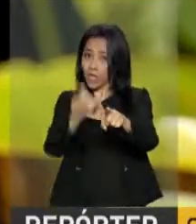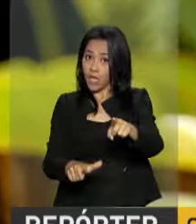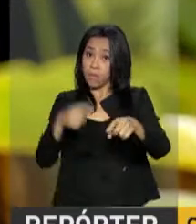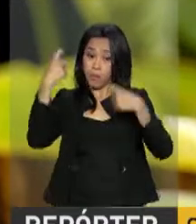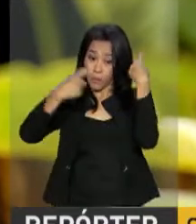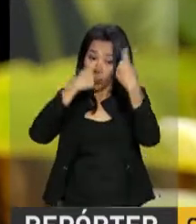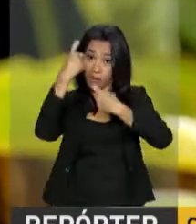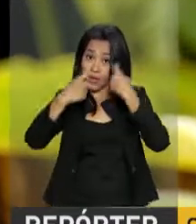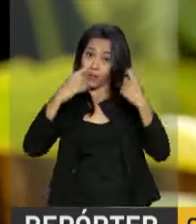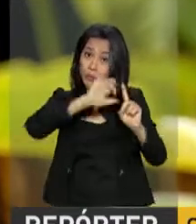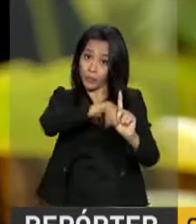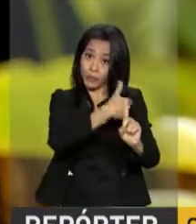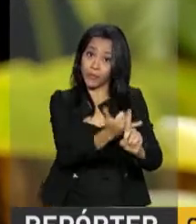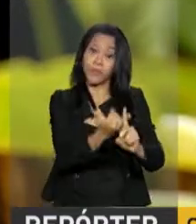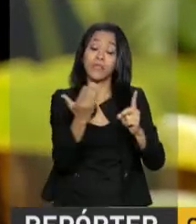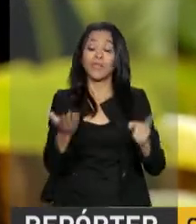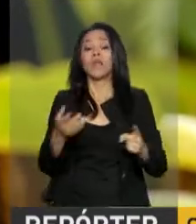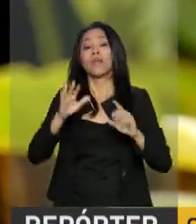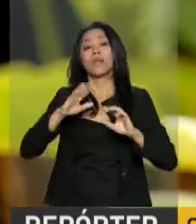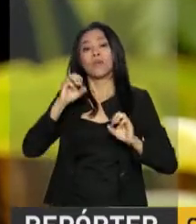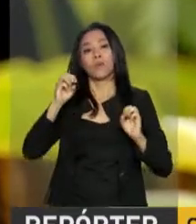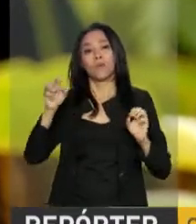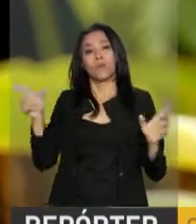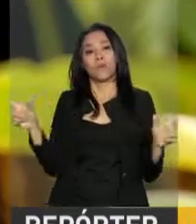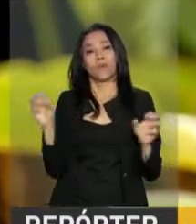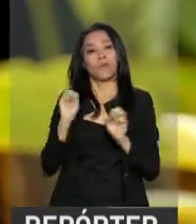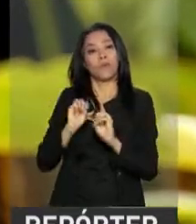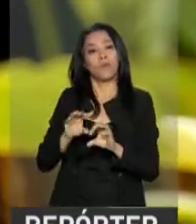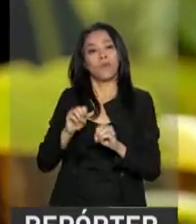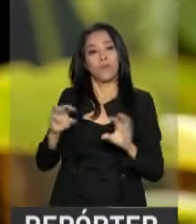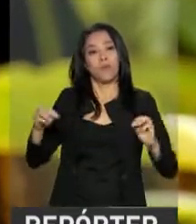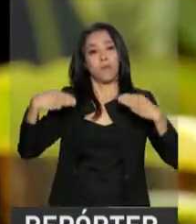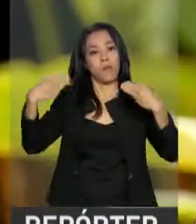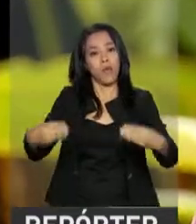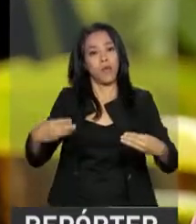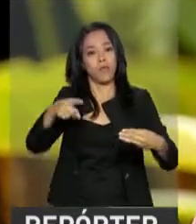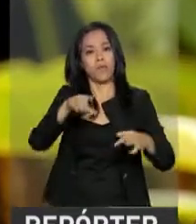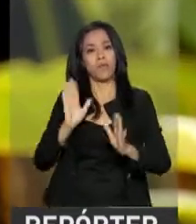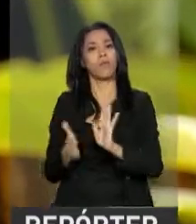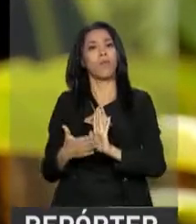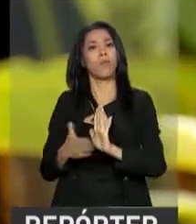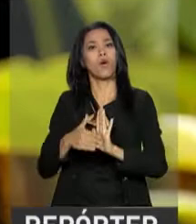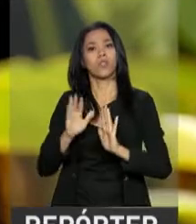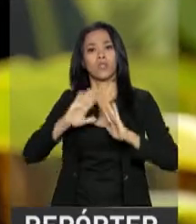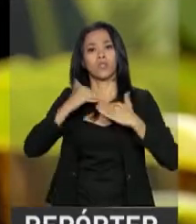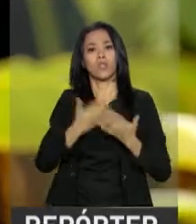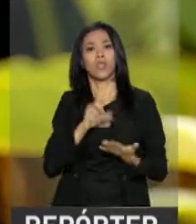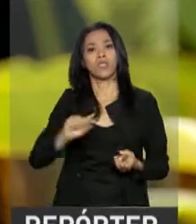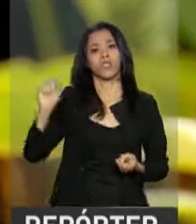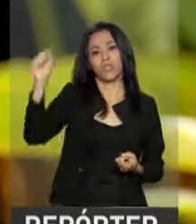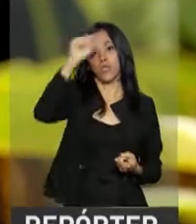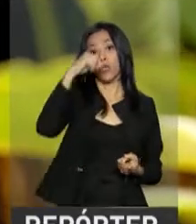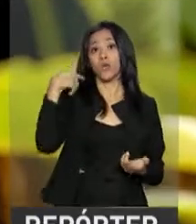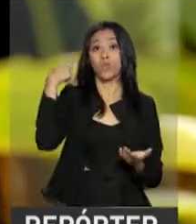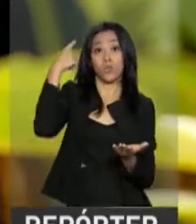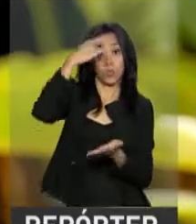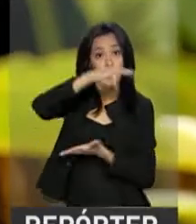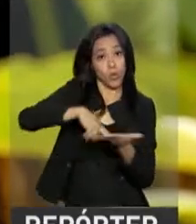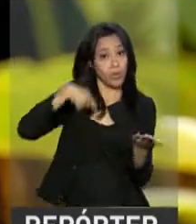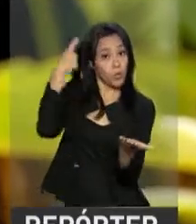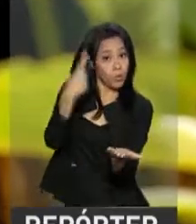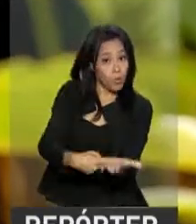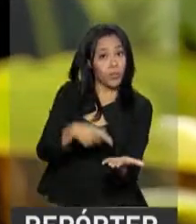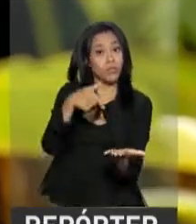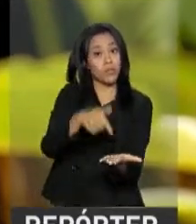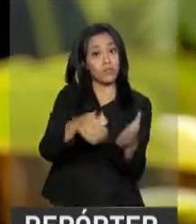propôs às instituições de ensino superior um pacto pela paz e de respeito aos direitos humanos no ambiente escolar